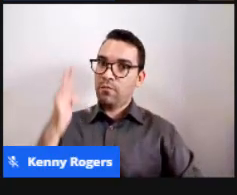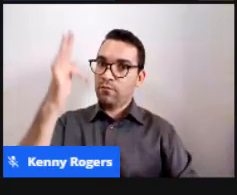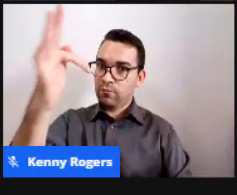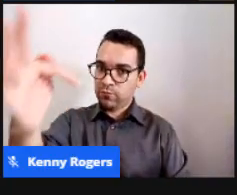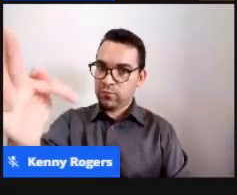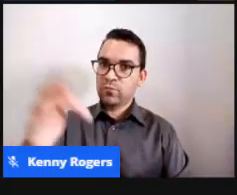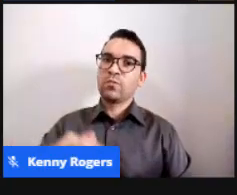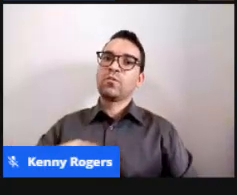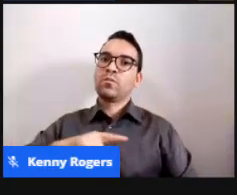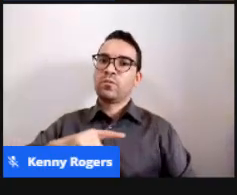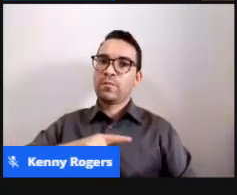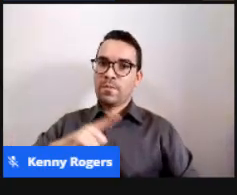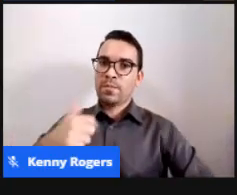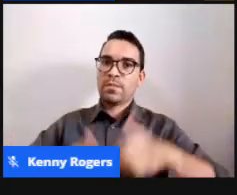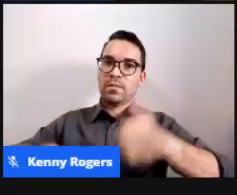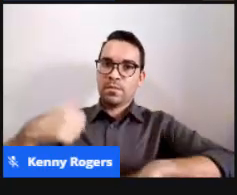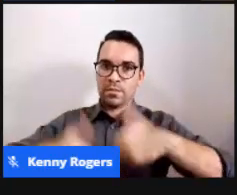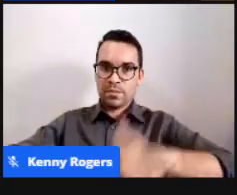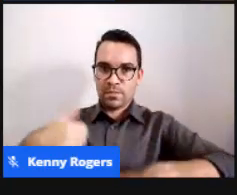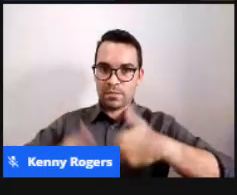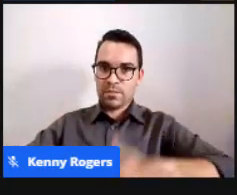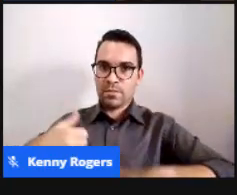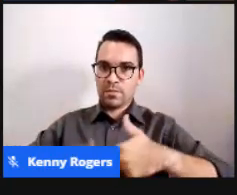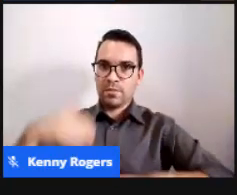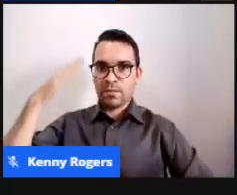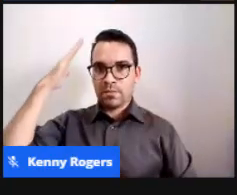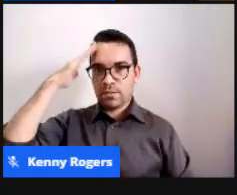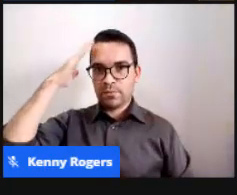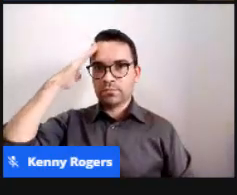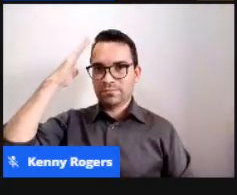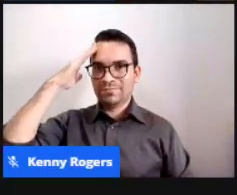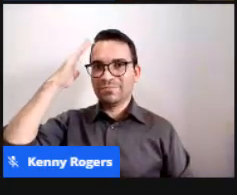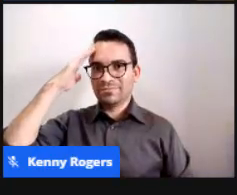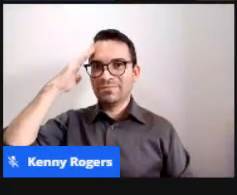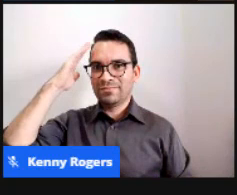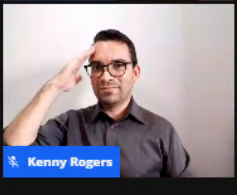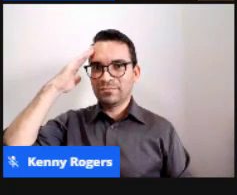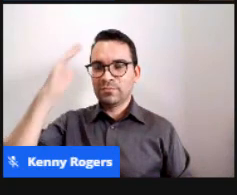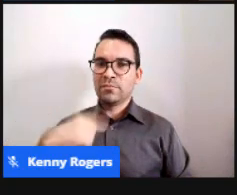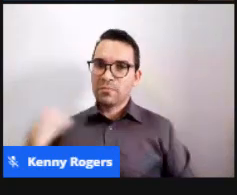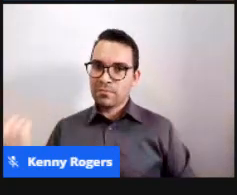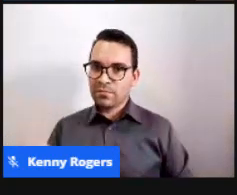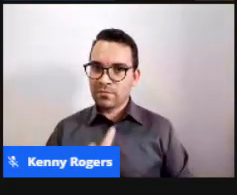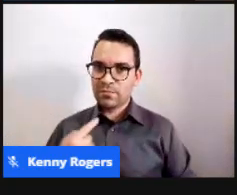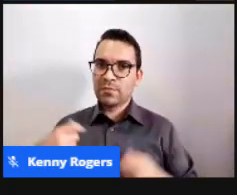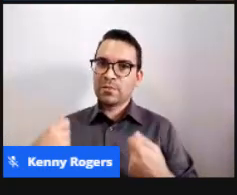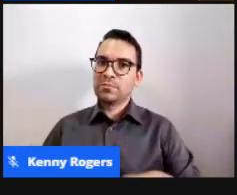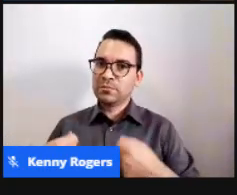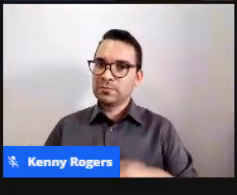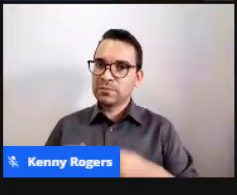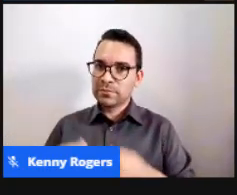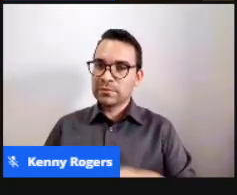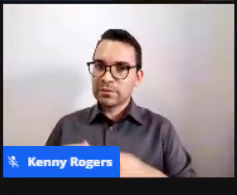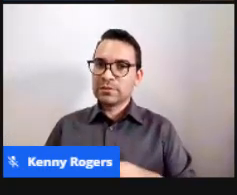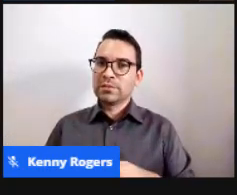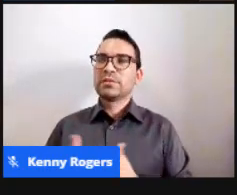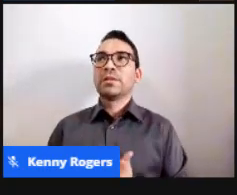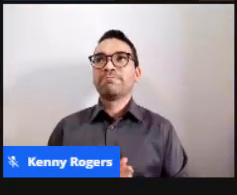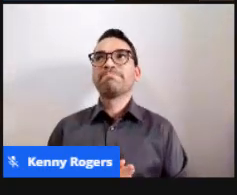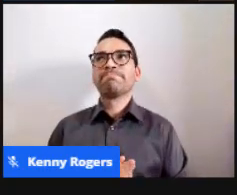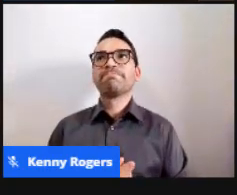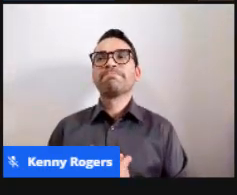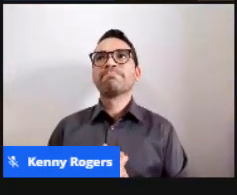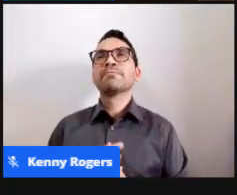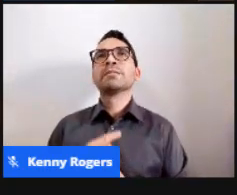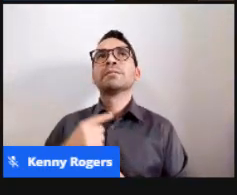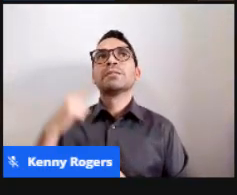futuro, né, a gente sabe, né? Tudo é possível, a gente tem que se preparar para aquilo que é possível. Ah, Annalise, em meio de uma pandemia, você está falando